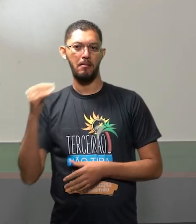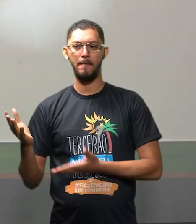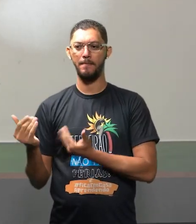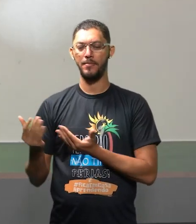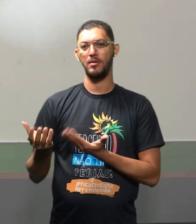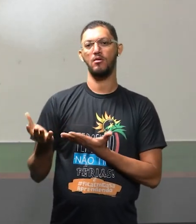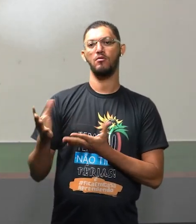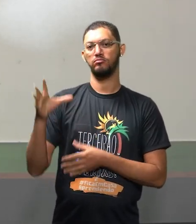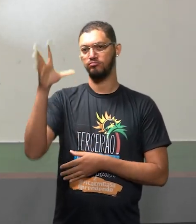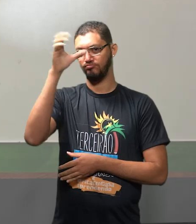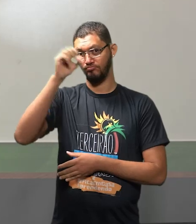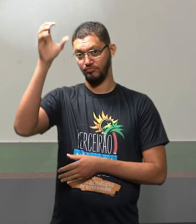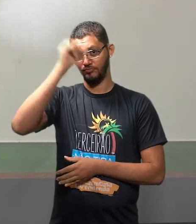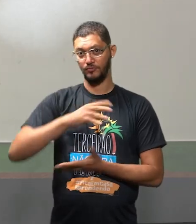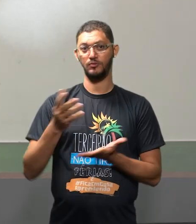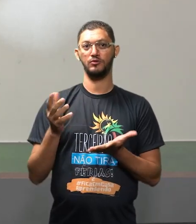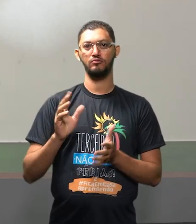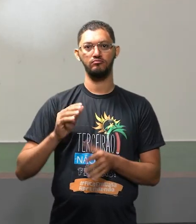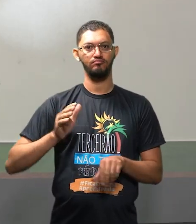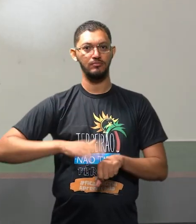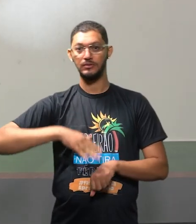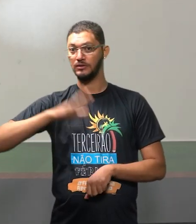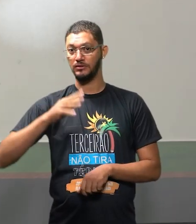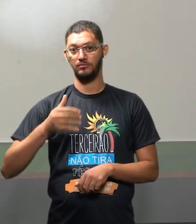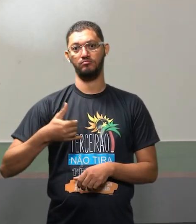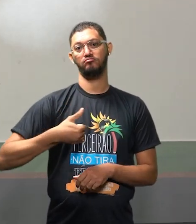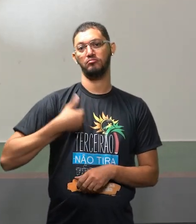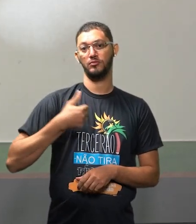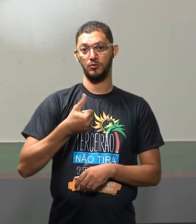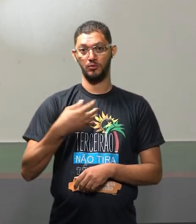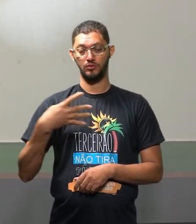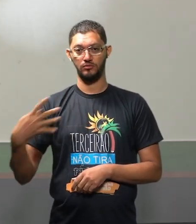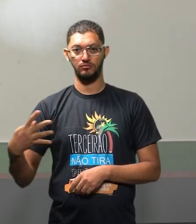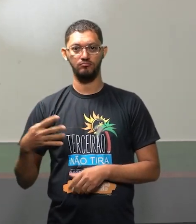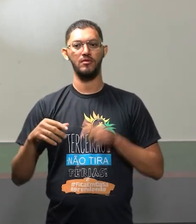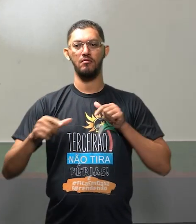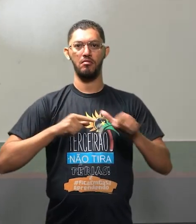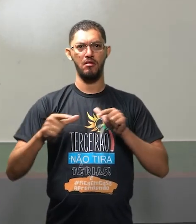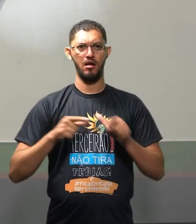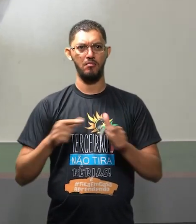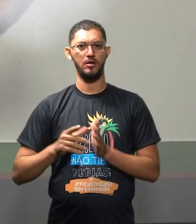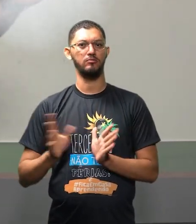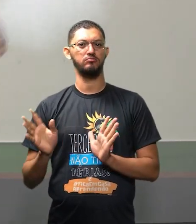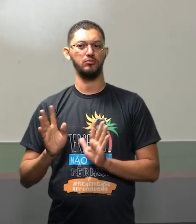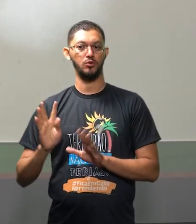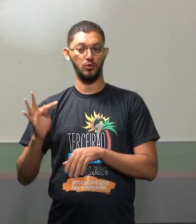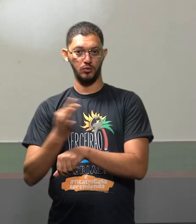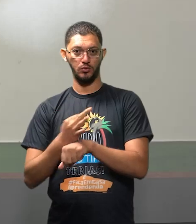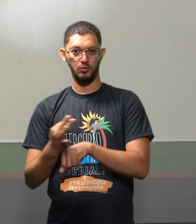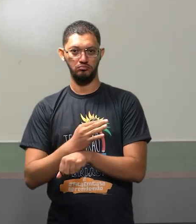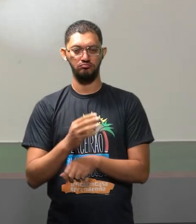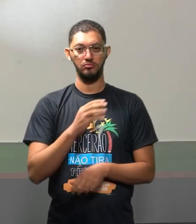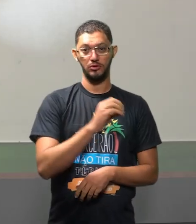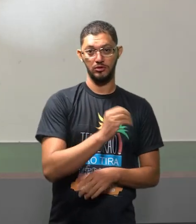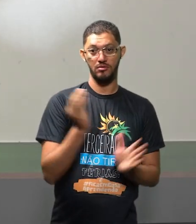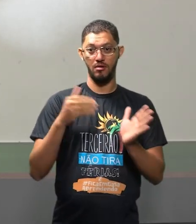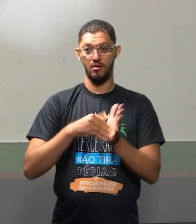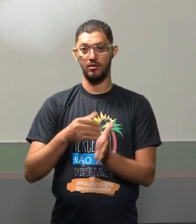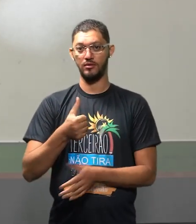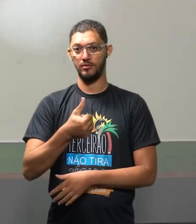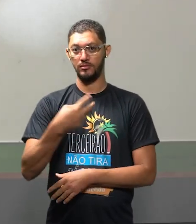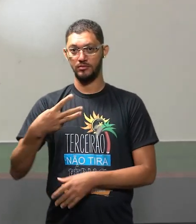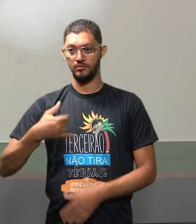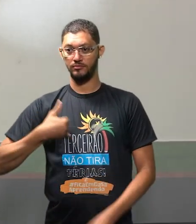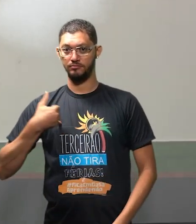anos para o trabalho formal. Então, toda a idade menor do que essa, ou seja, entre 0 e 13 anos,